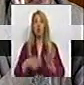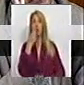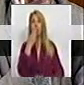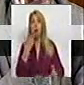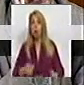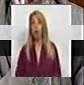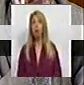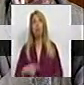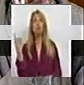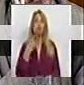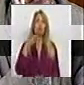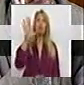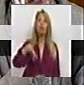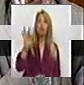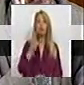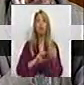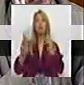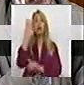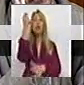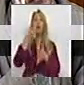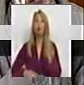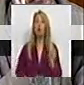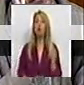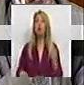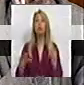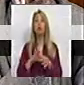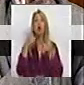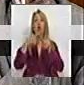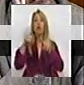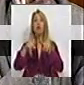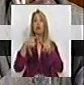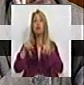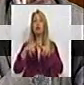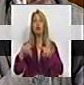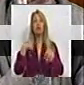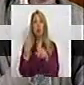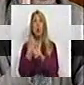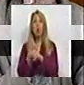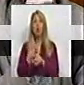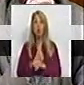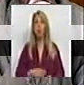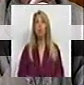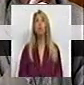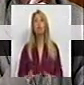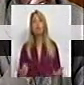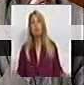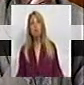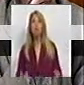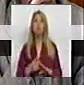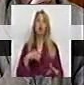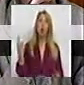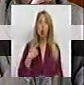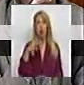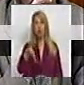escolhemos aumentar o imposto sobre o crédito ao consumo. Nós escolhemos aumentar